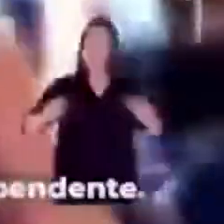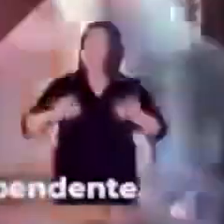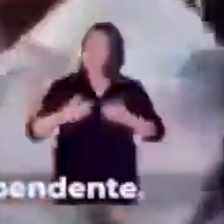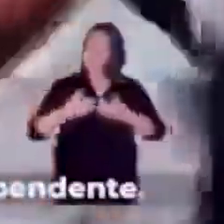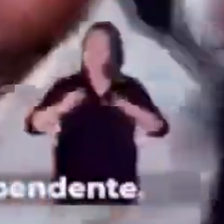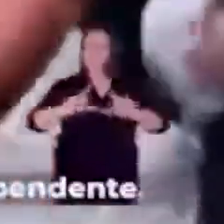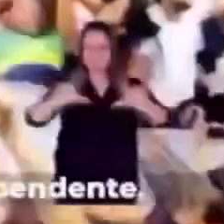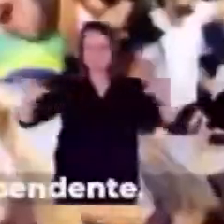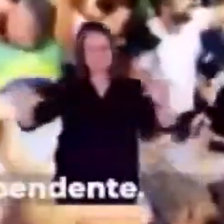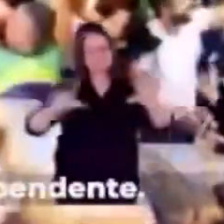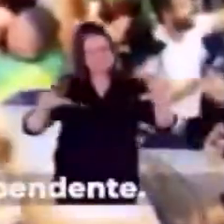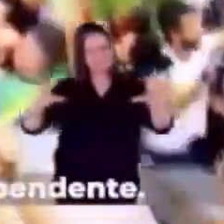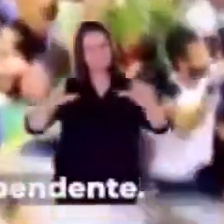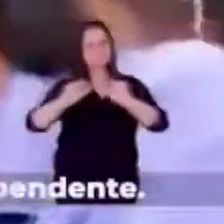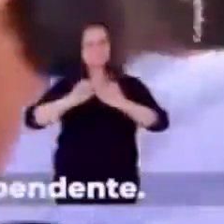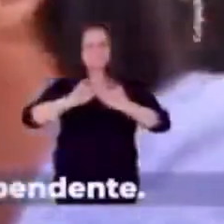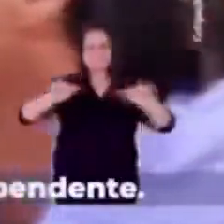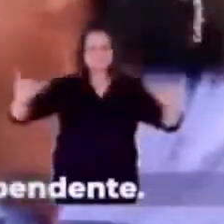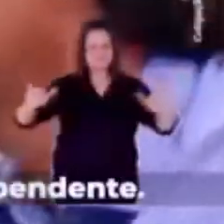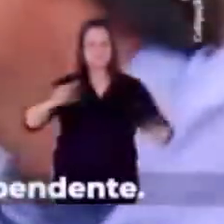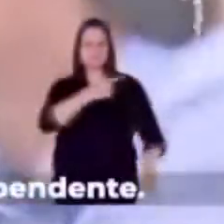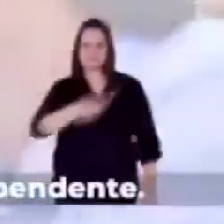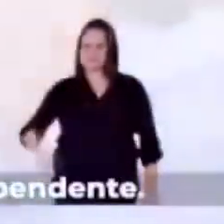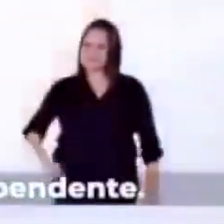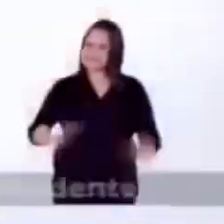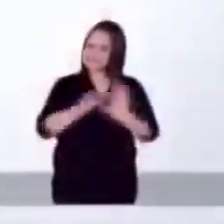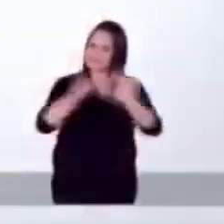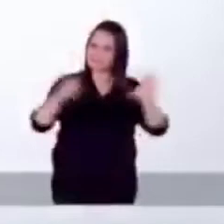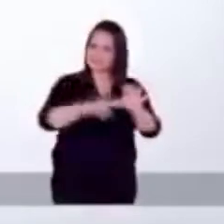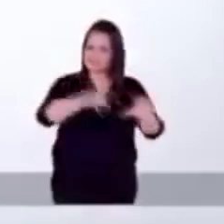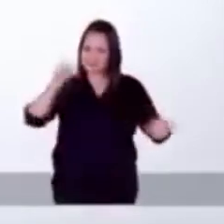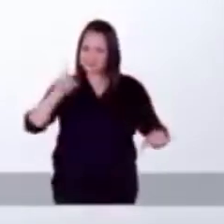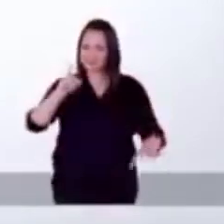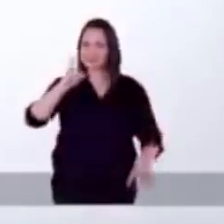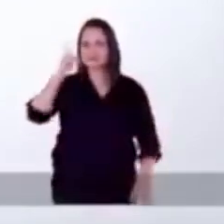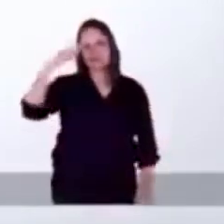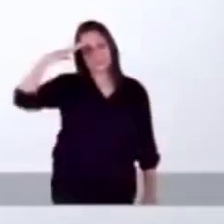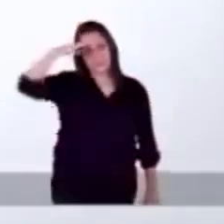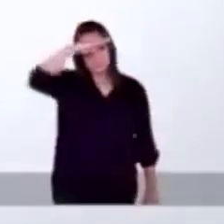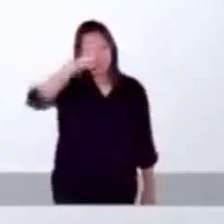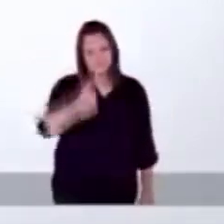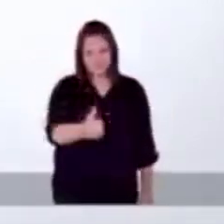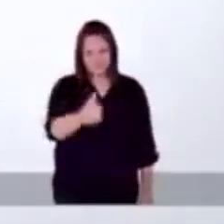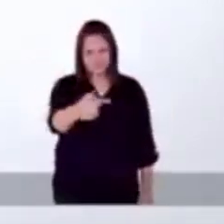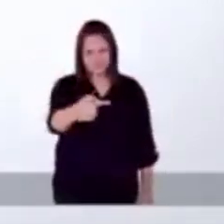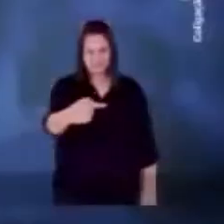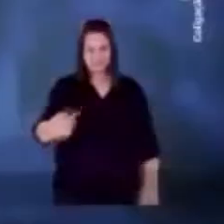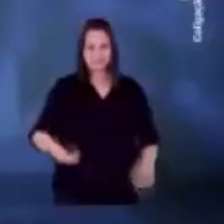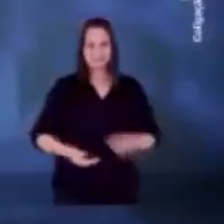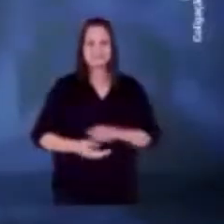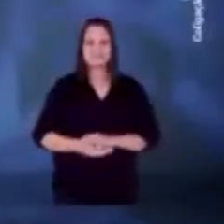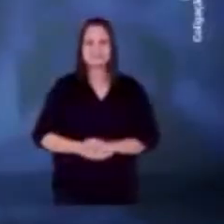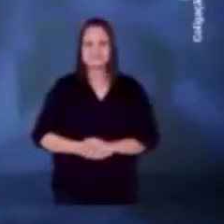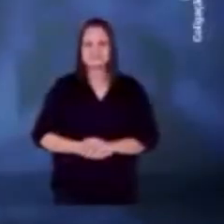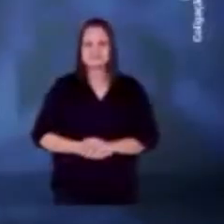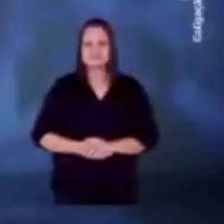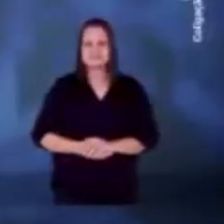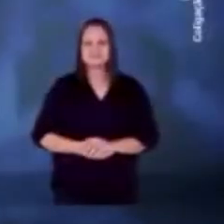Começa agora o programa do presidente livre e independente, Bolsonaro 17.